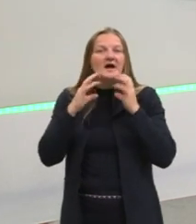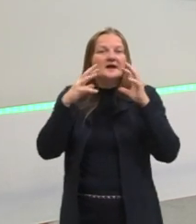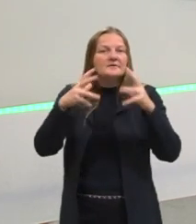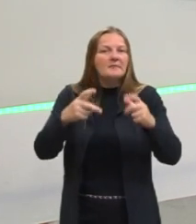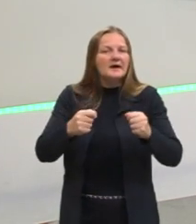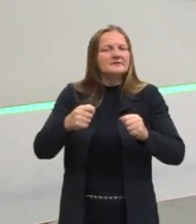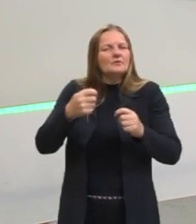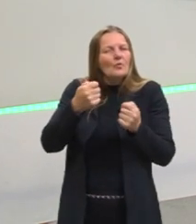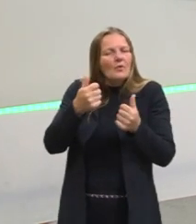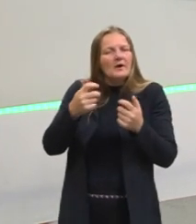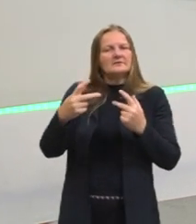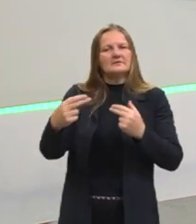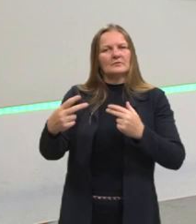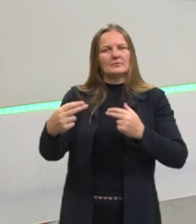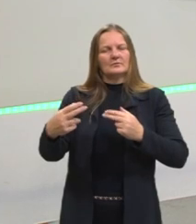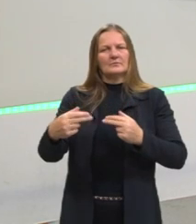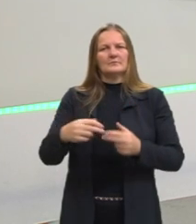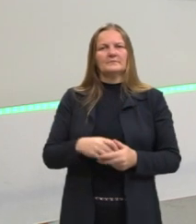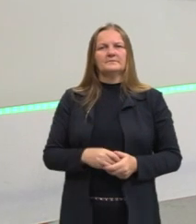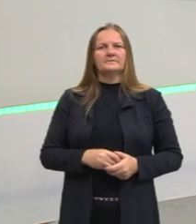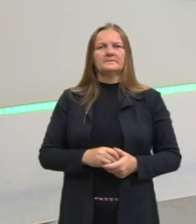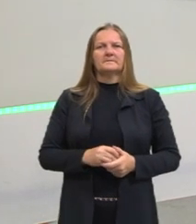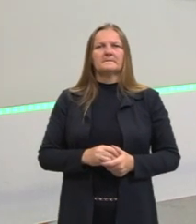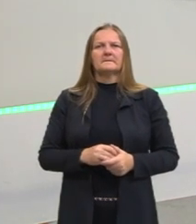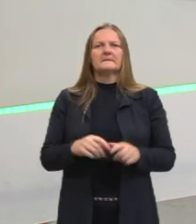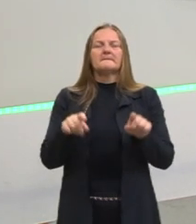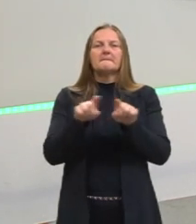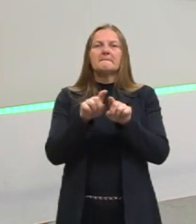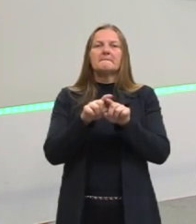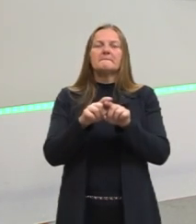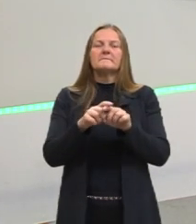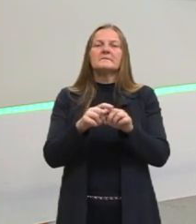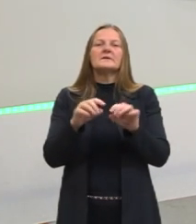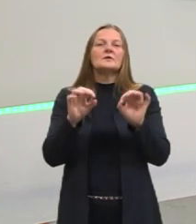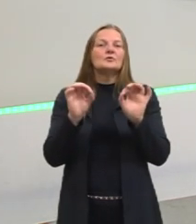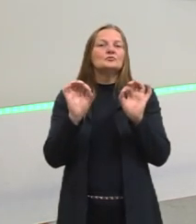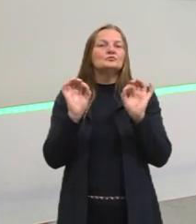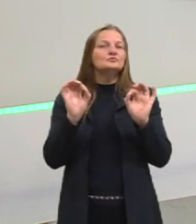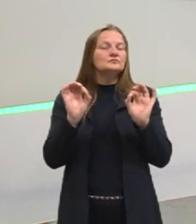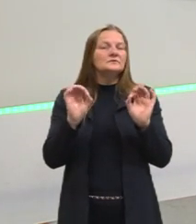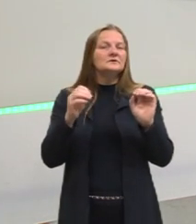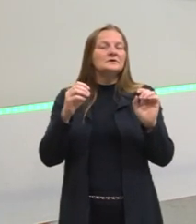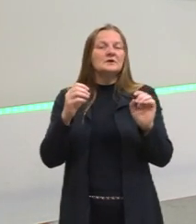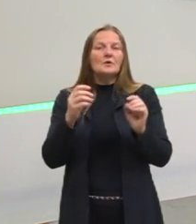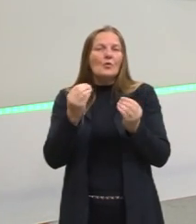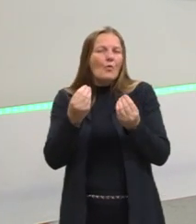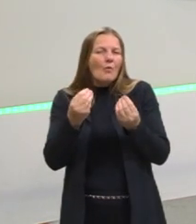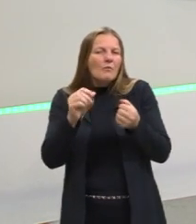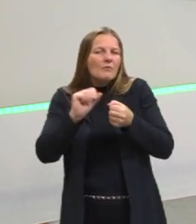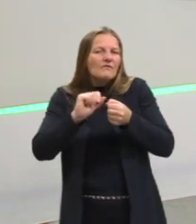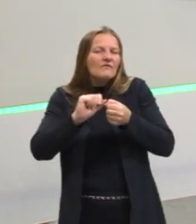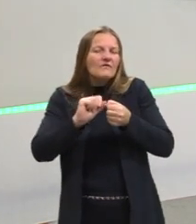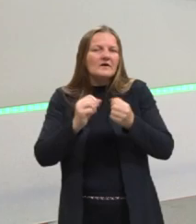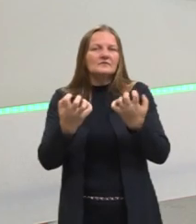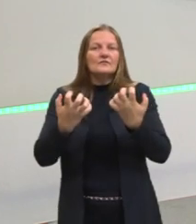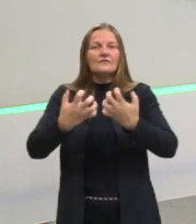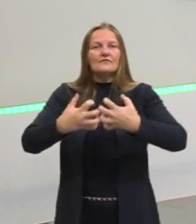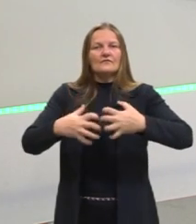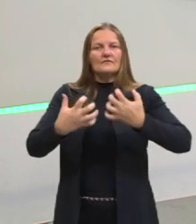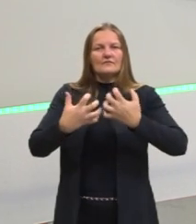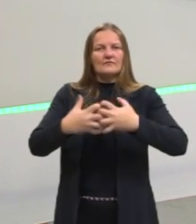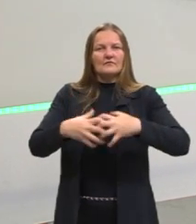seja Aparecido tá a gurizada E aí ela vai justamente ao encontro tá meninos e meninas